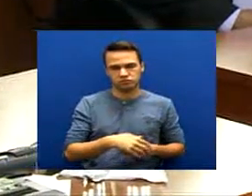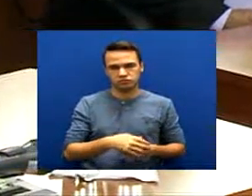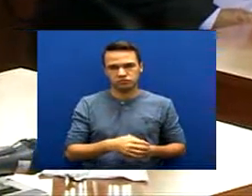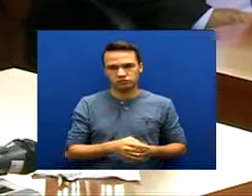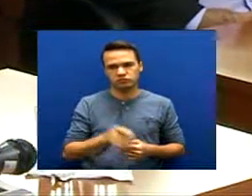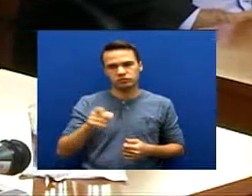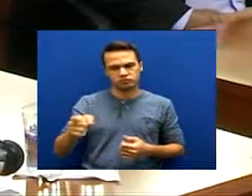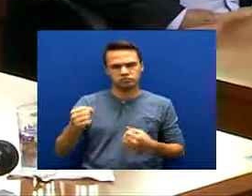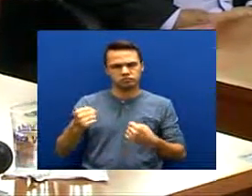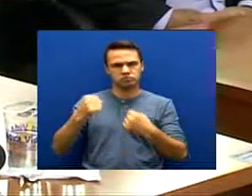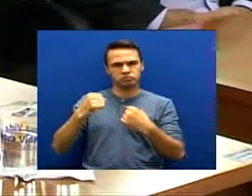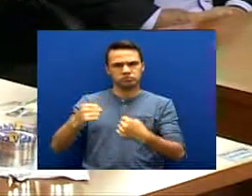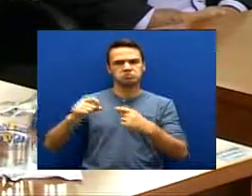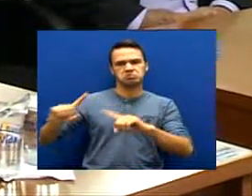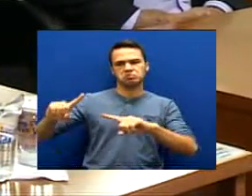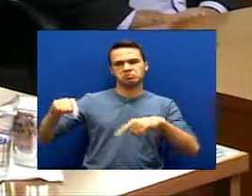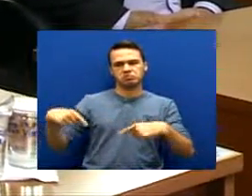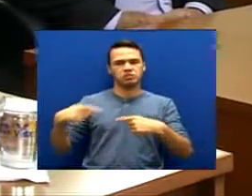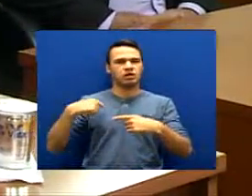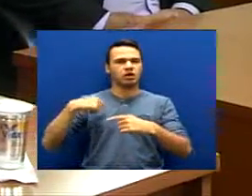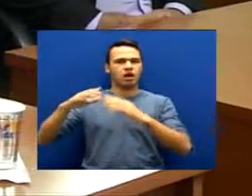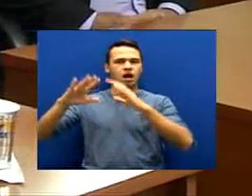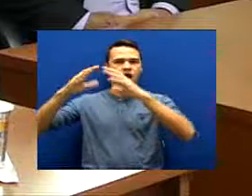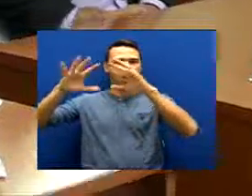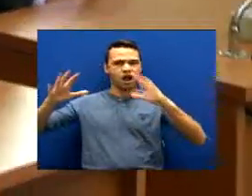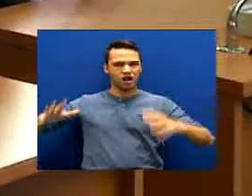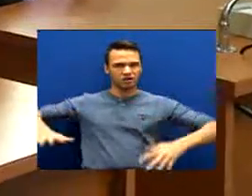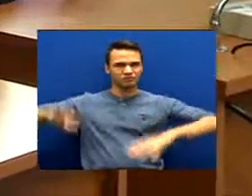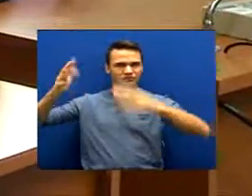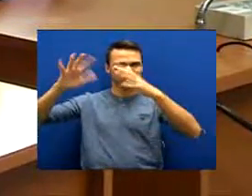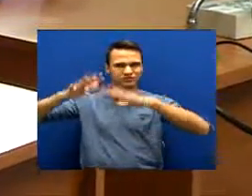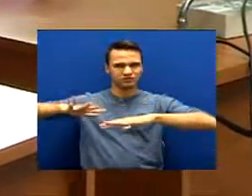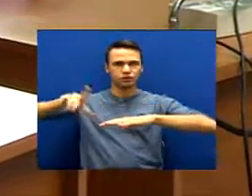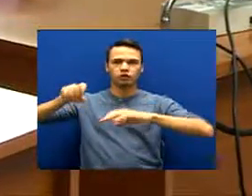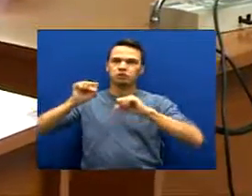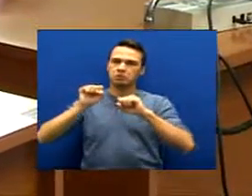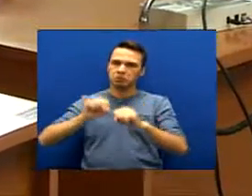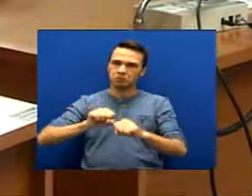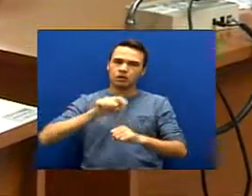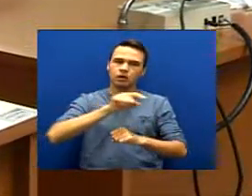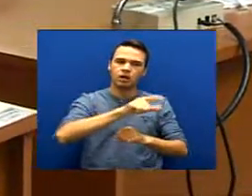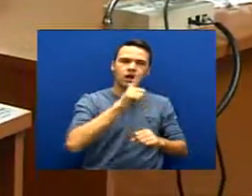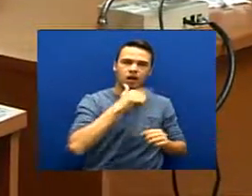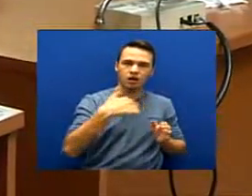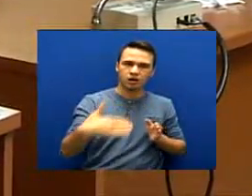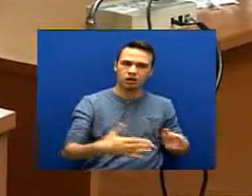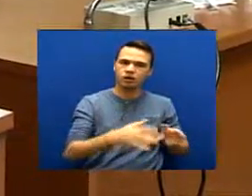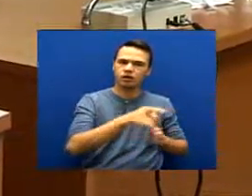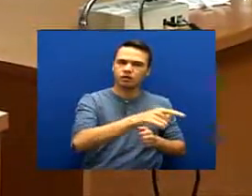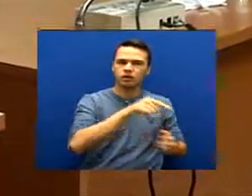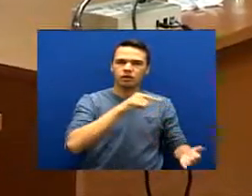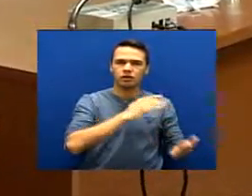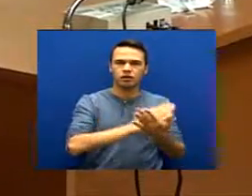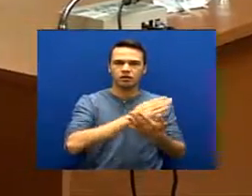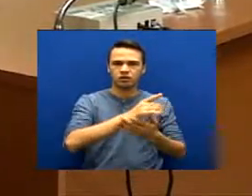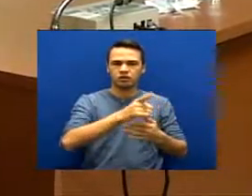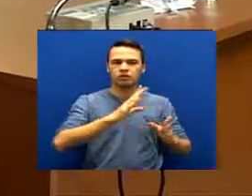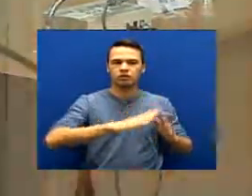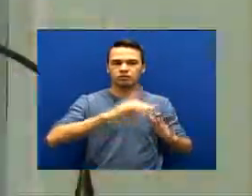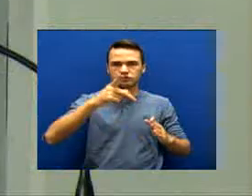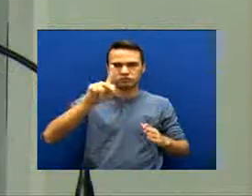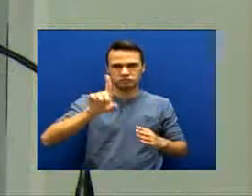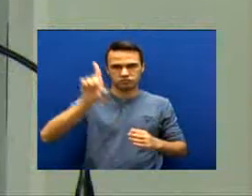de número 9, ele diz: aquietem-se, porque eu sou Deus. Ele é um cântico de triunfo que exalta o